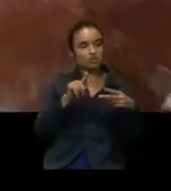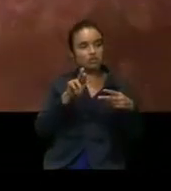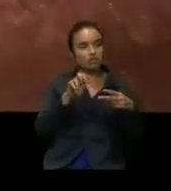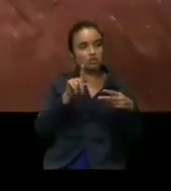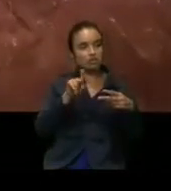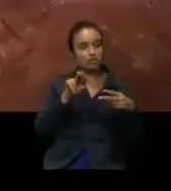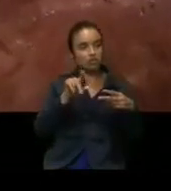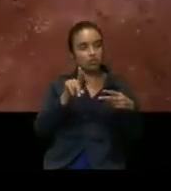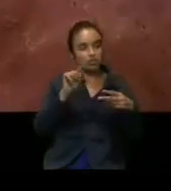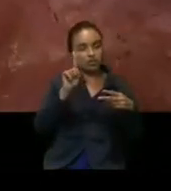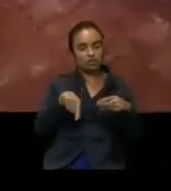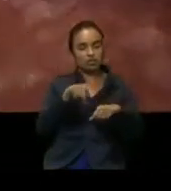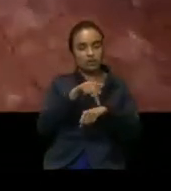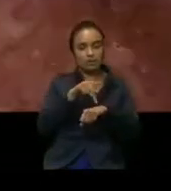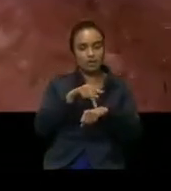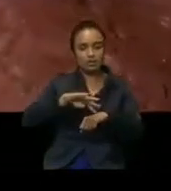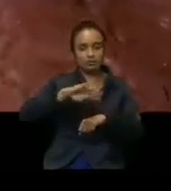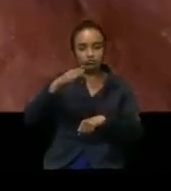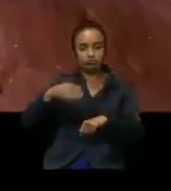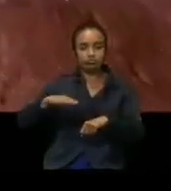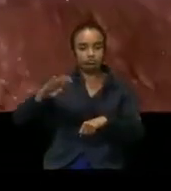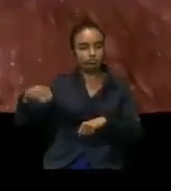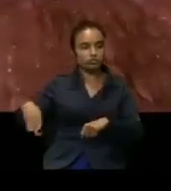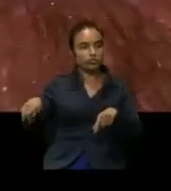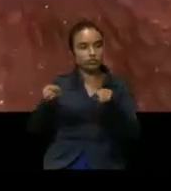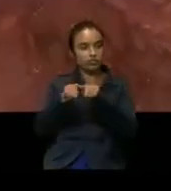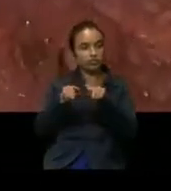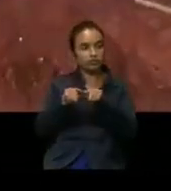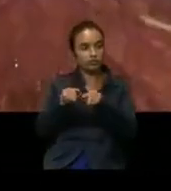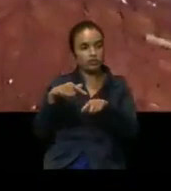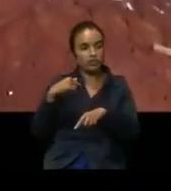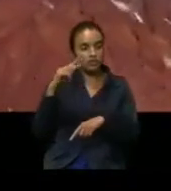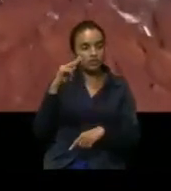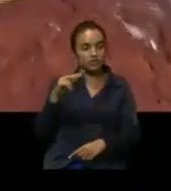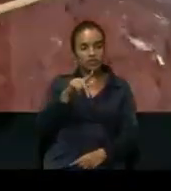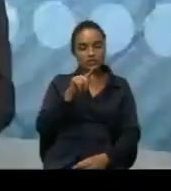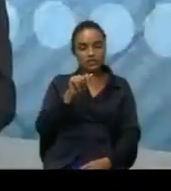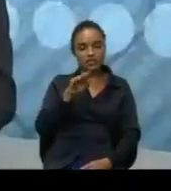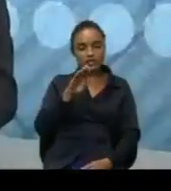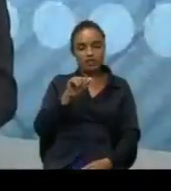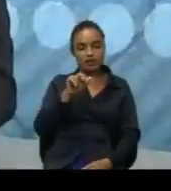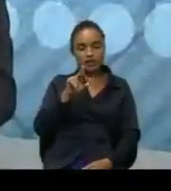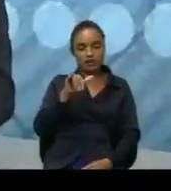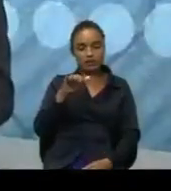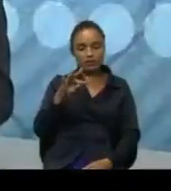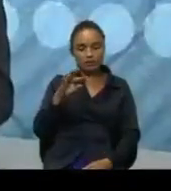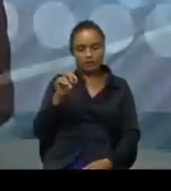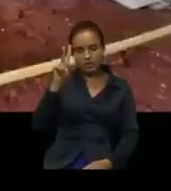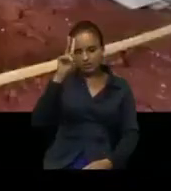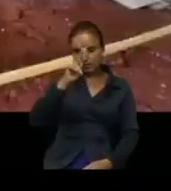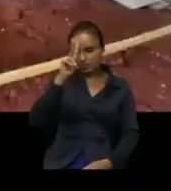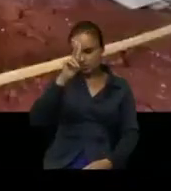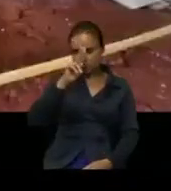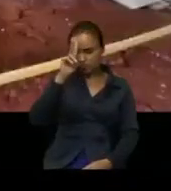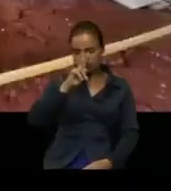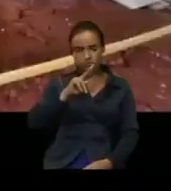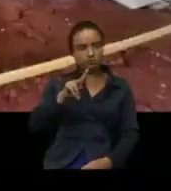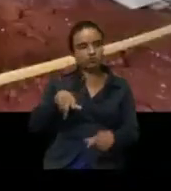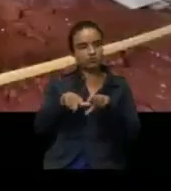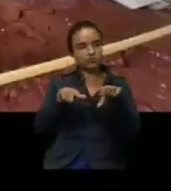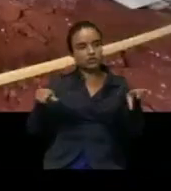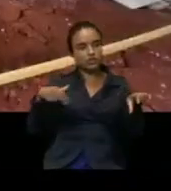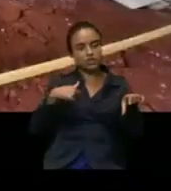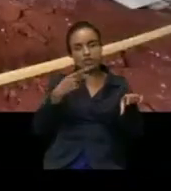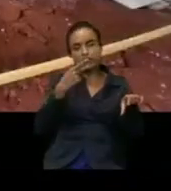canto, uma bancadinha ali para ele fazer a dobra. E lembra do gabarito? Pausar um pouquinho. Lembra do gabarito que a gente